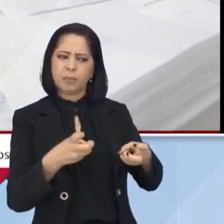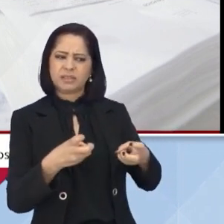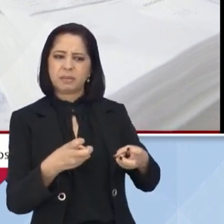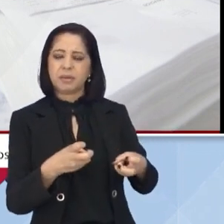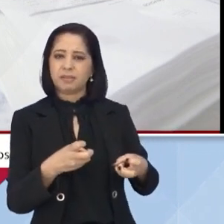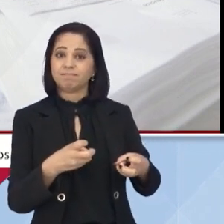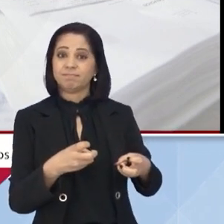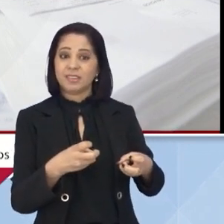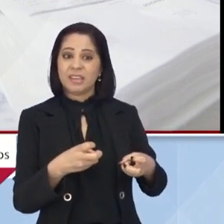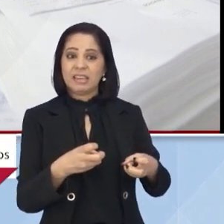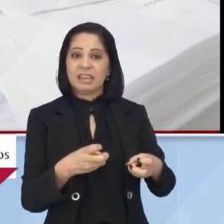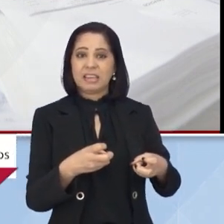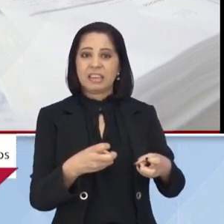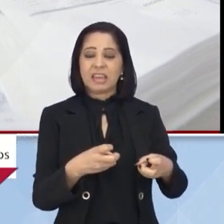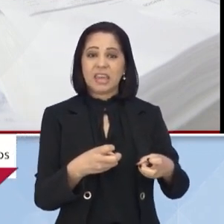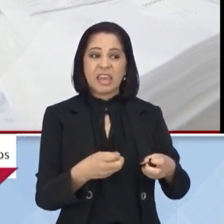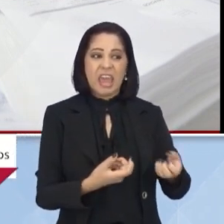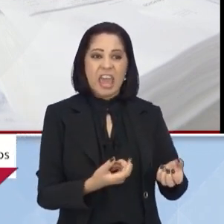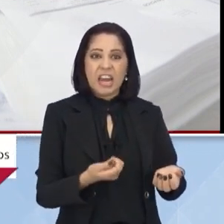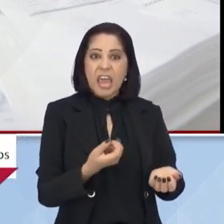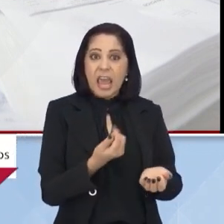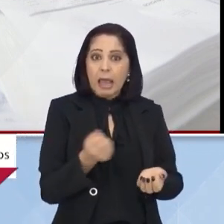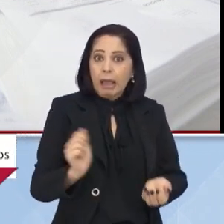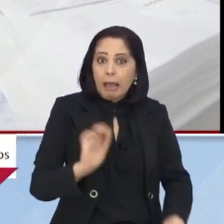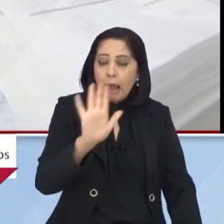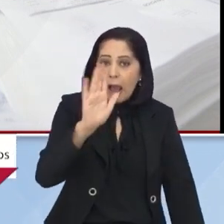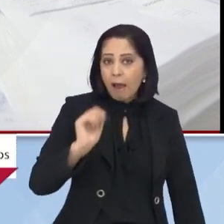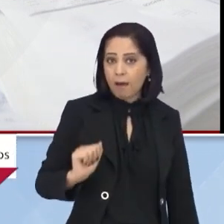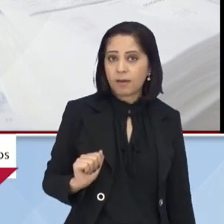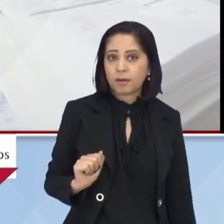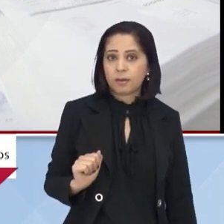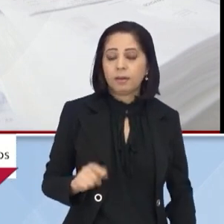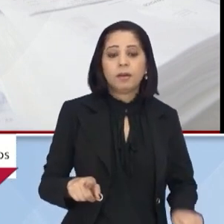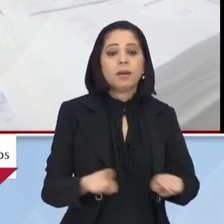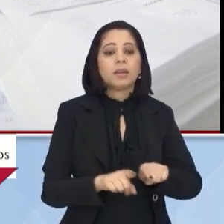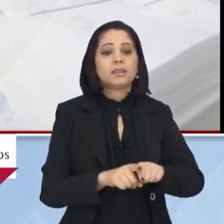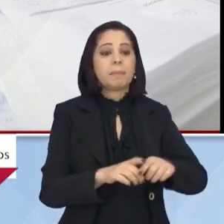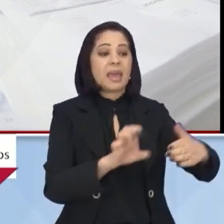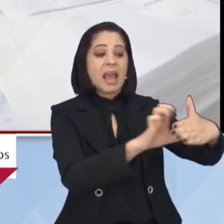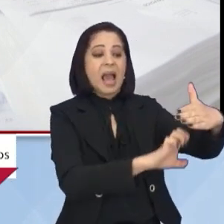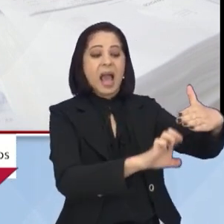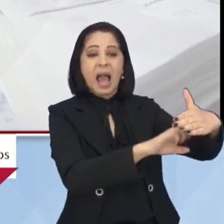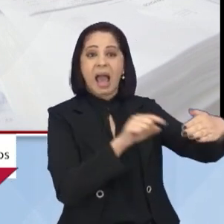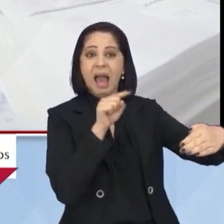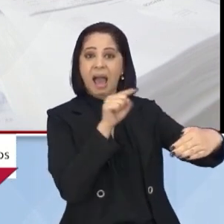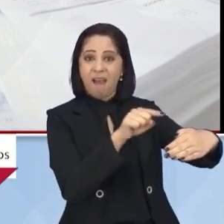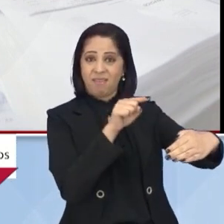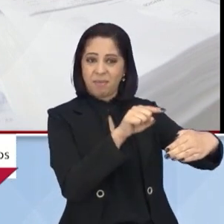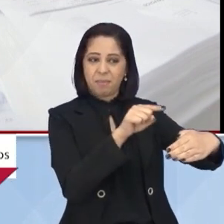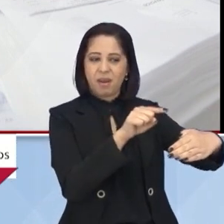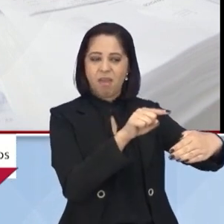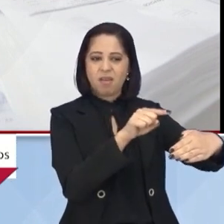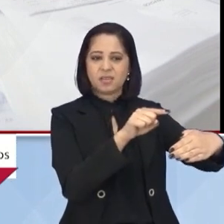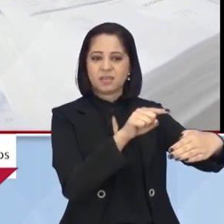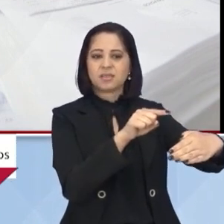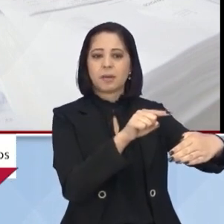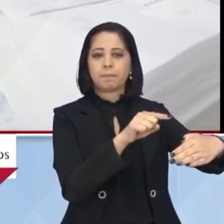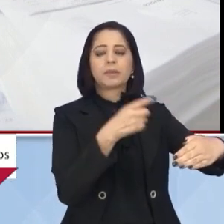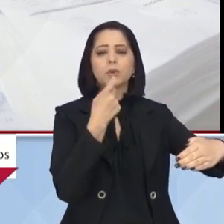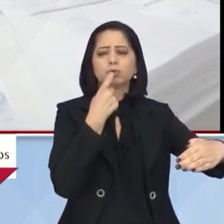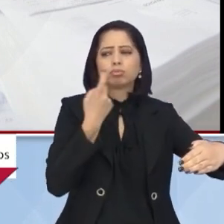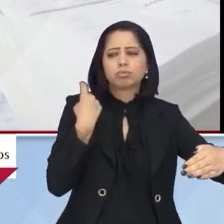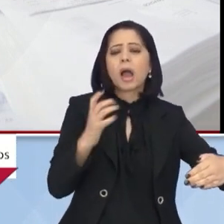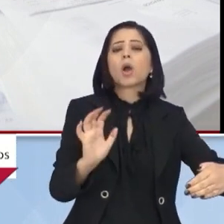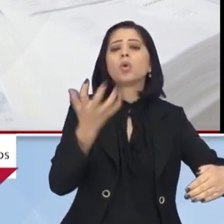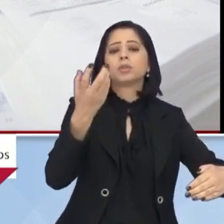mercado compras realizadas com empresas que T alguma ligação com o dirigente da entidade recentemente a gente